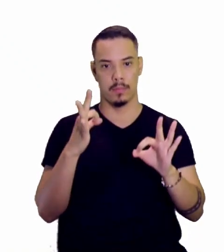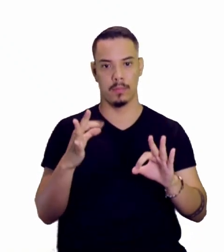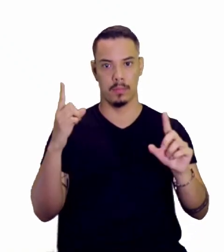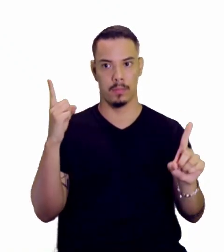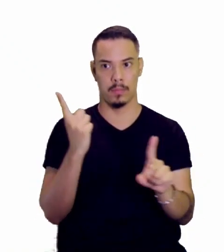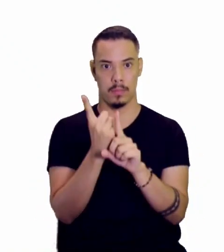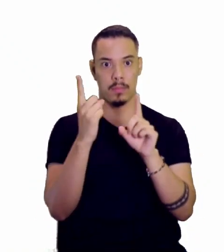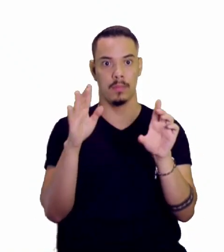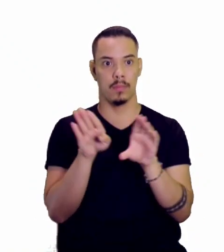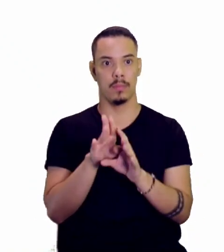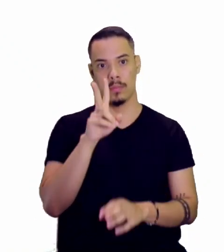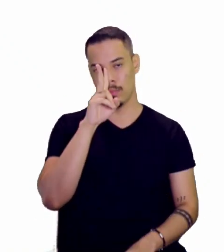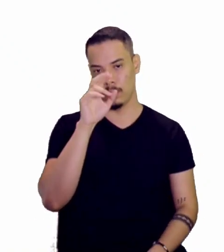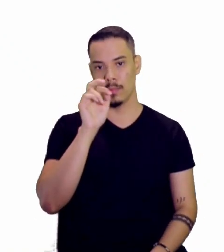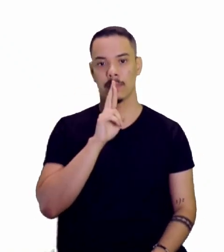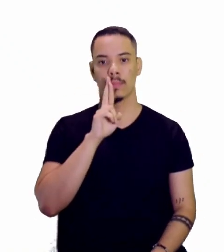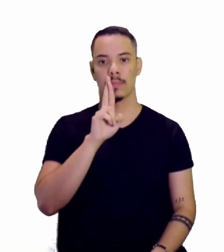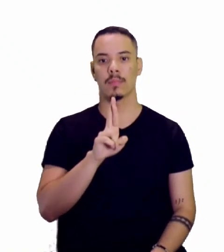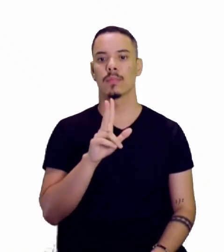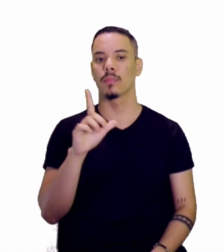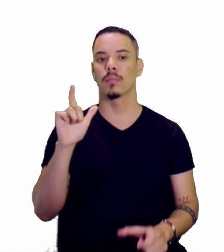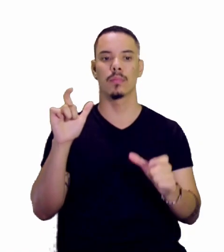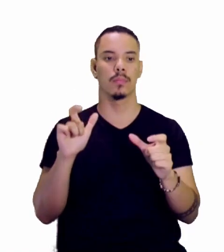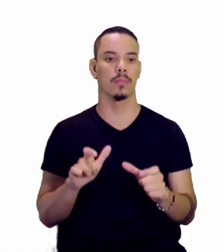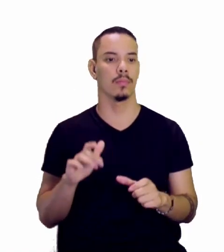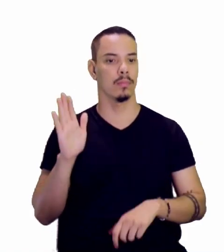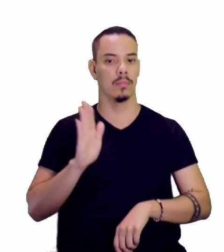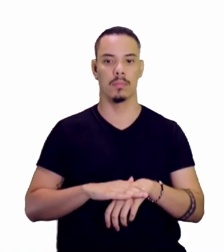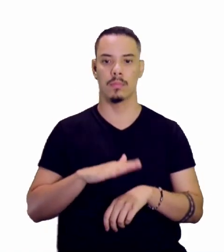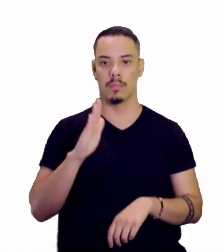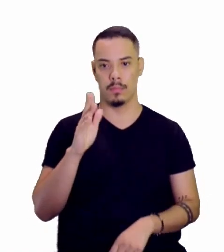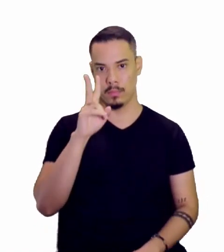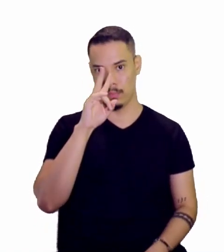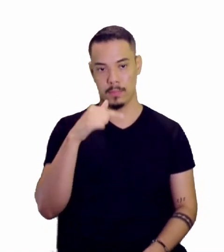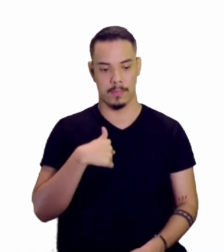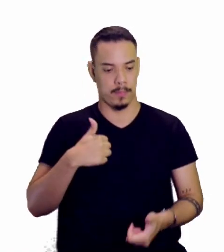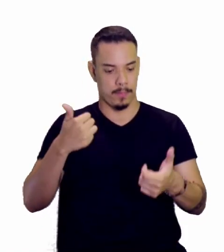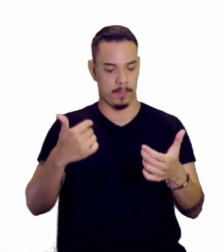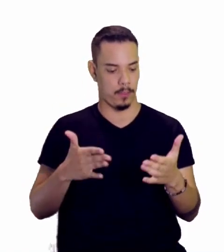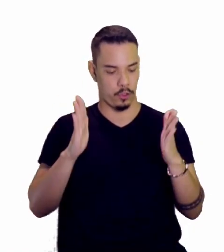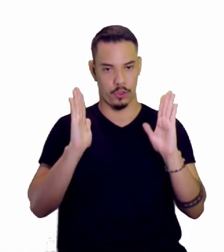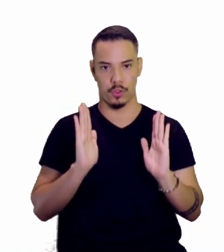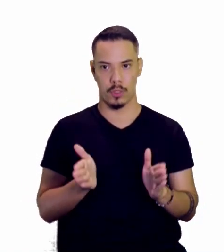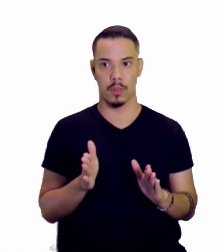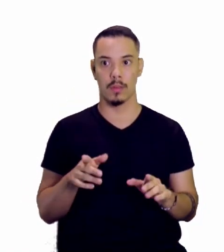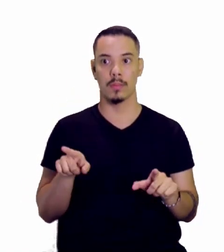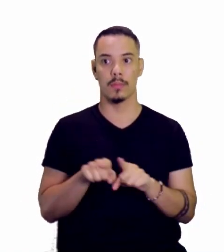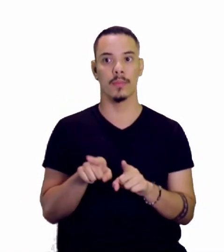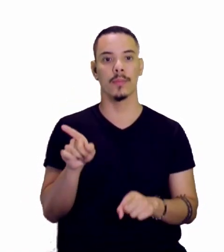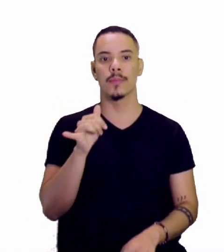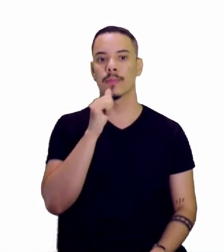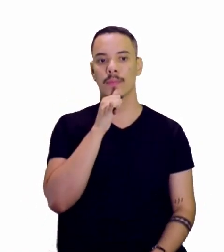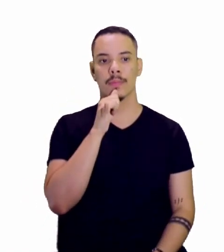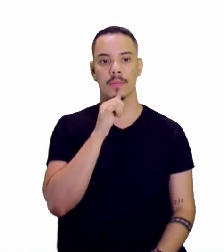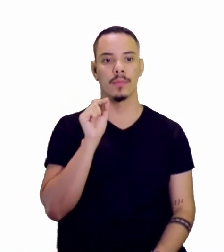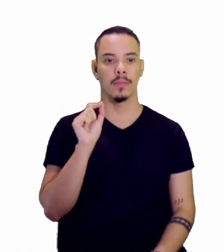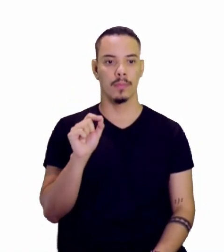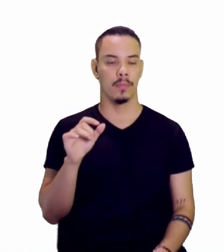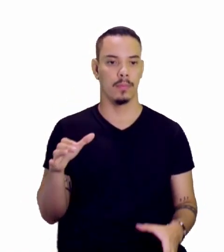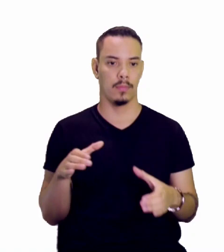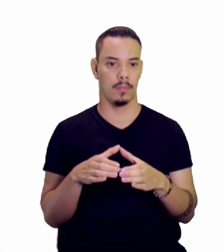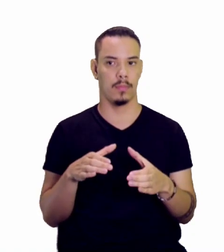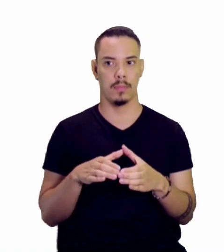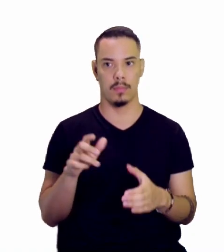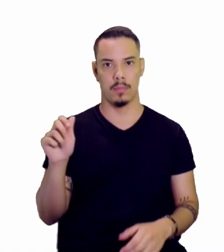aí. E aqui a força resultante aponta para o sentido da maior força, que foi o que nós falamos, né, Décio? Que nesse caso é para a